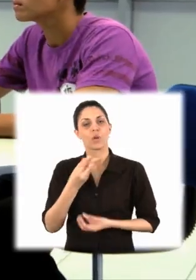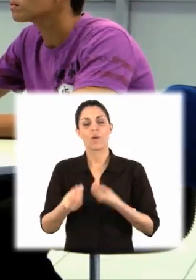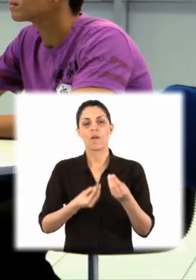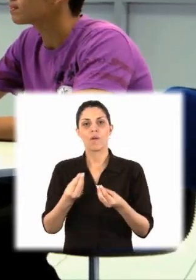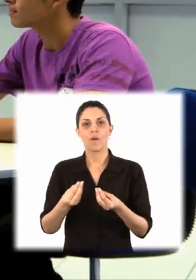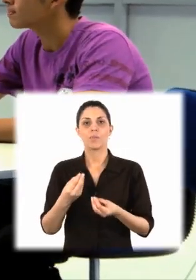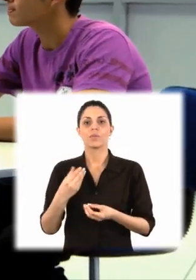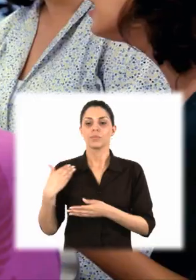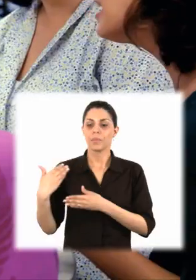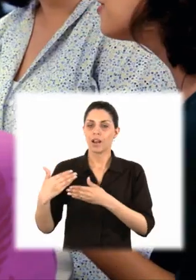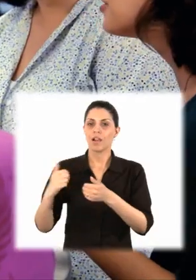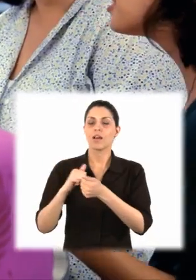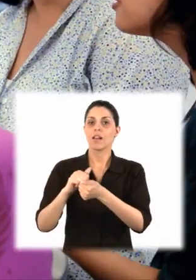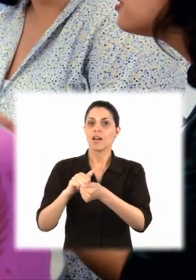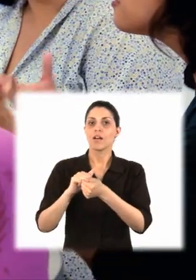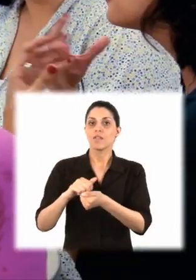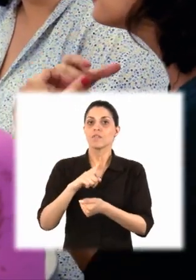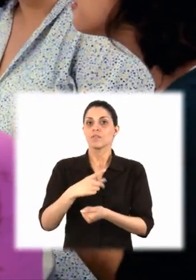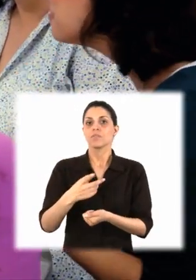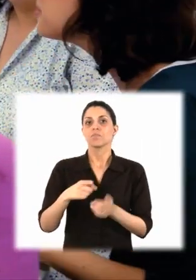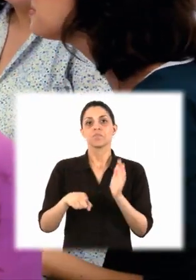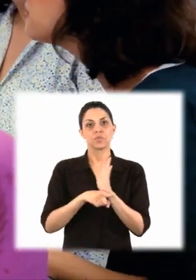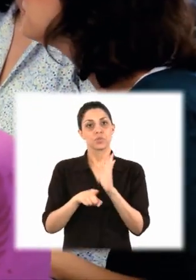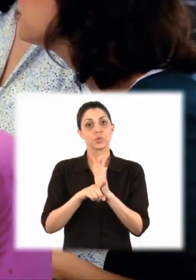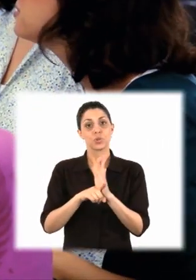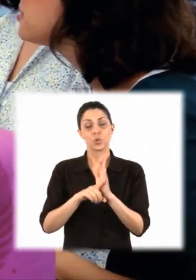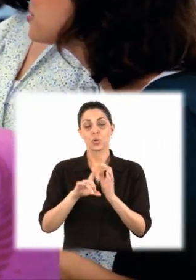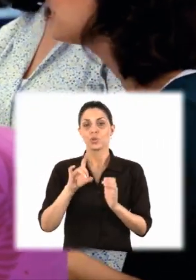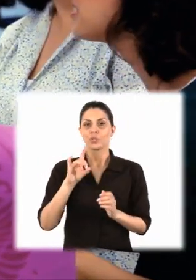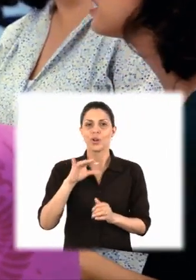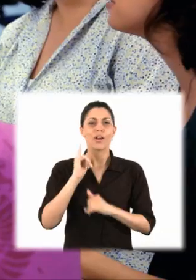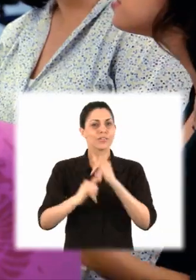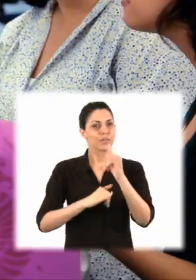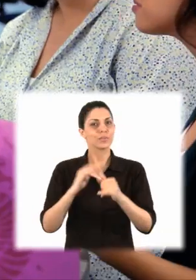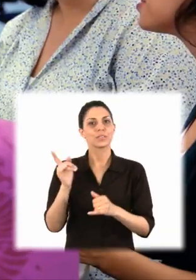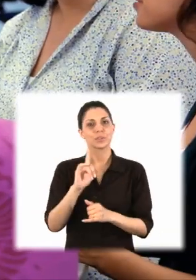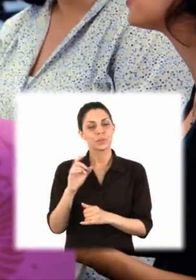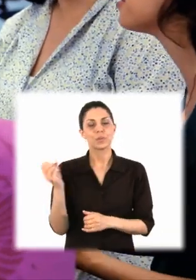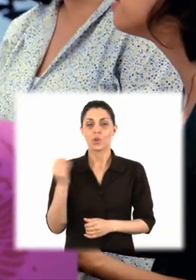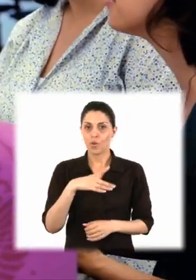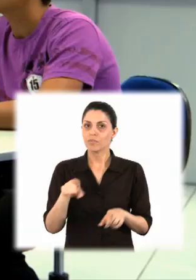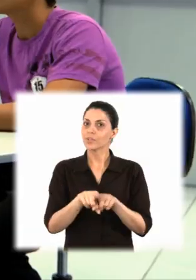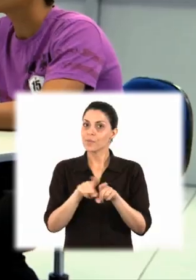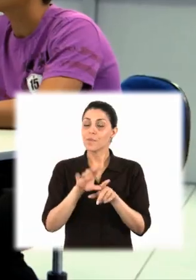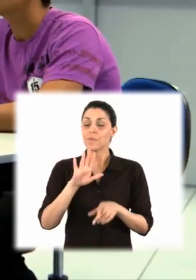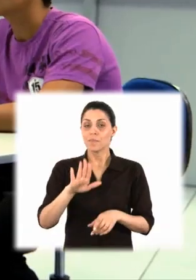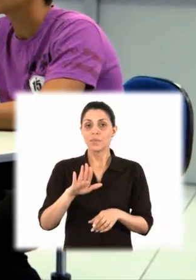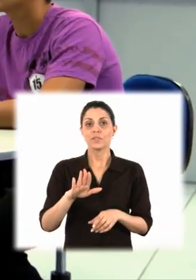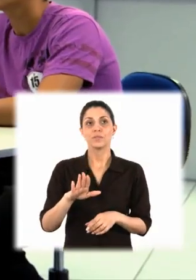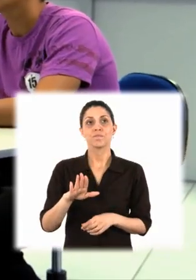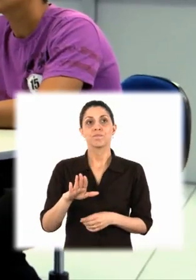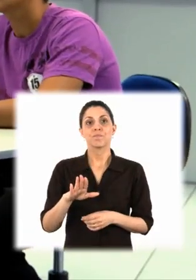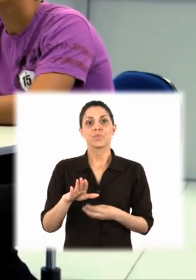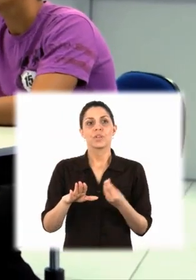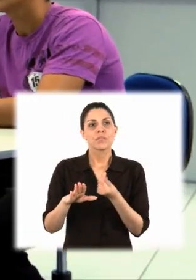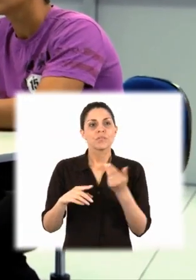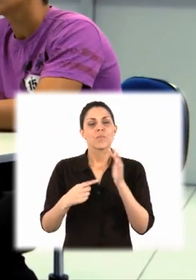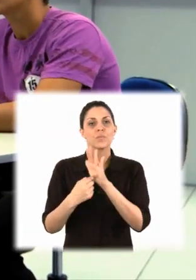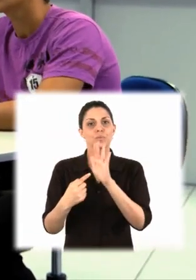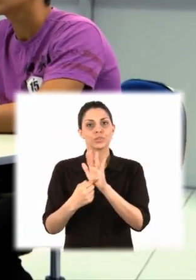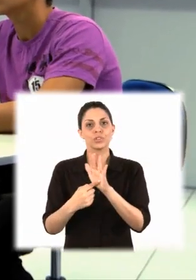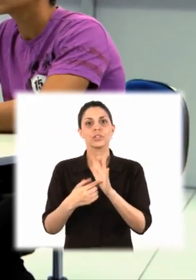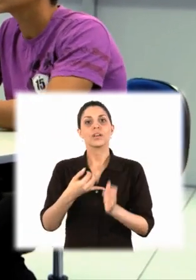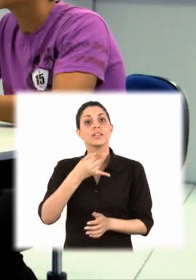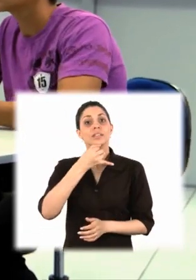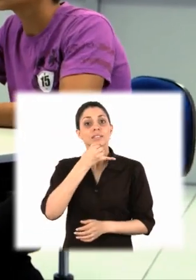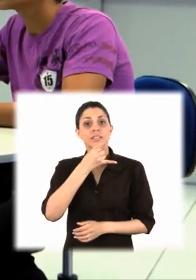nossa trajetória juntos. Você contribuiu muito com o conteúdo, não só trazendo informações novas, né? Mas também